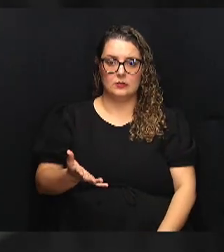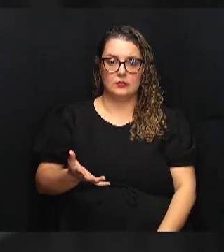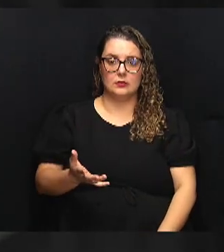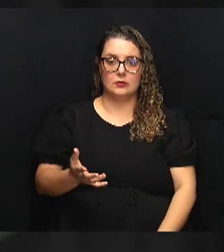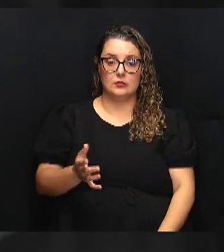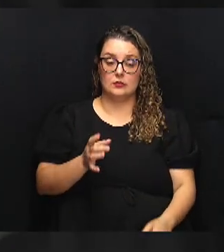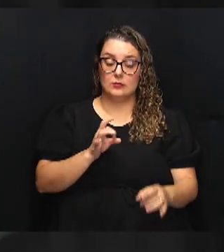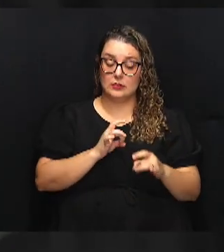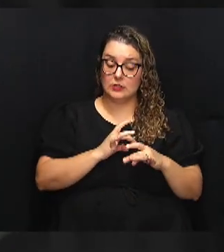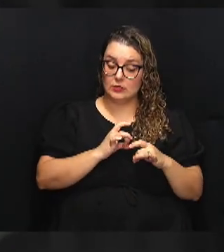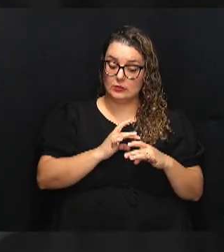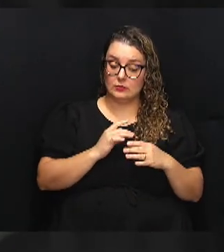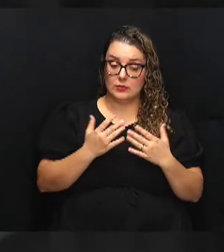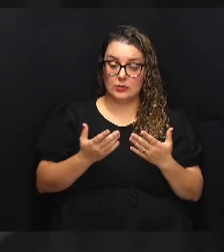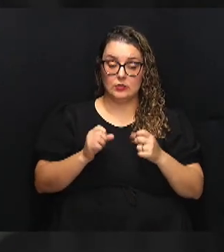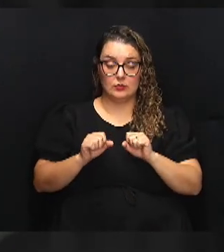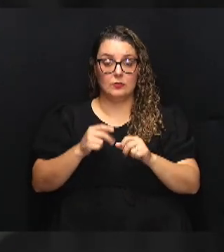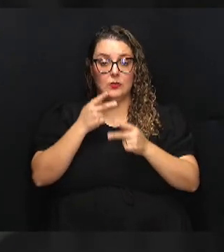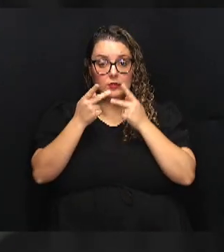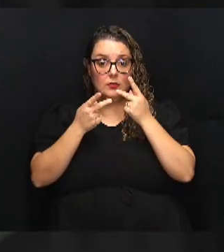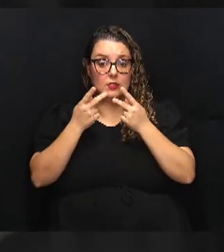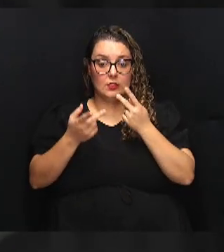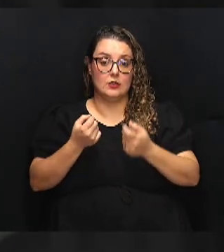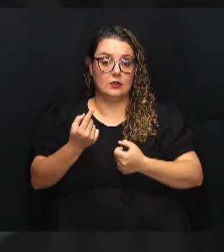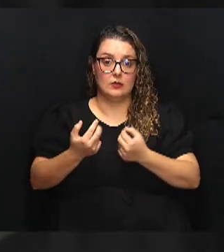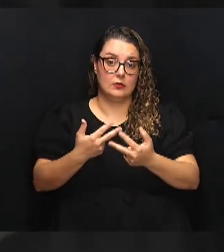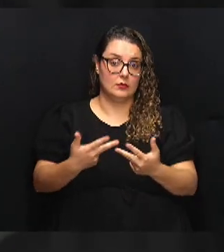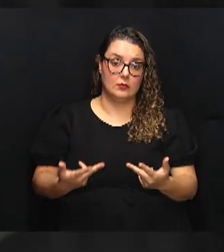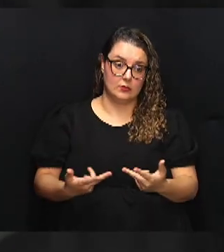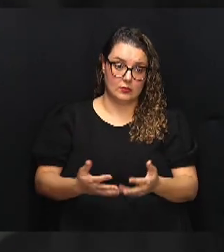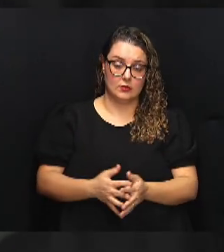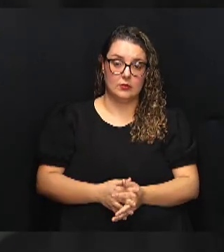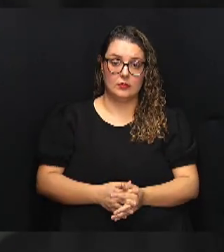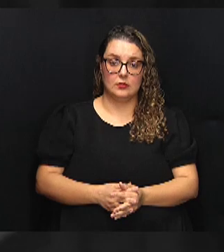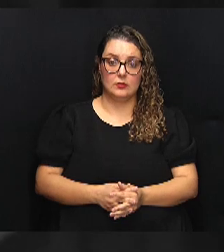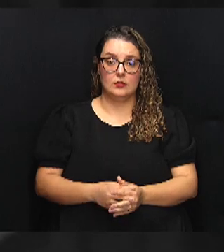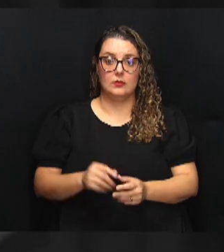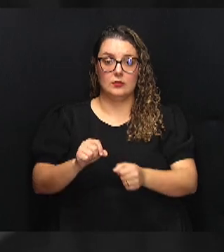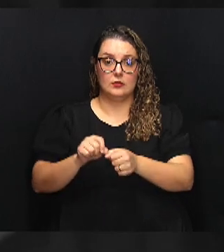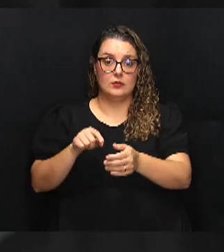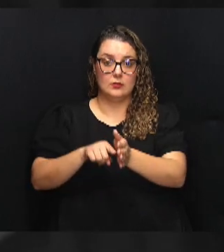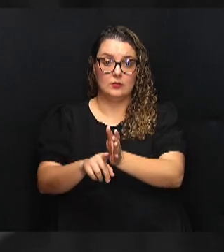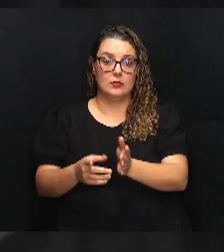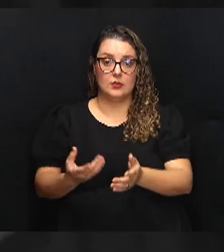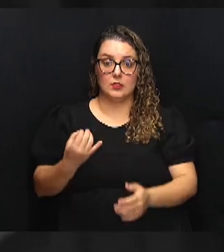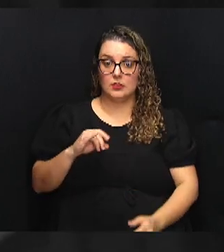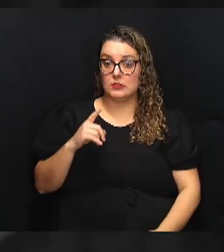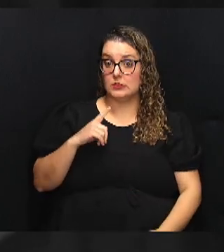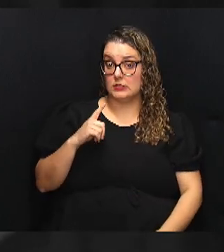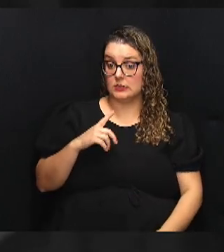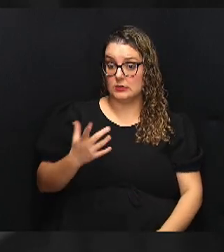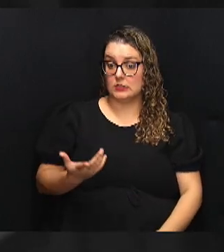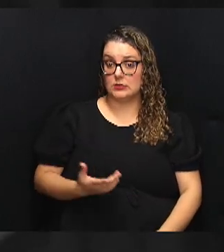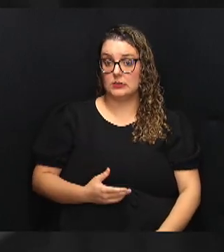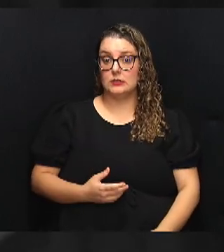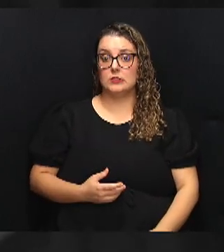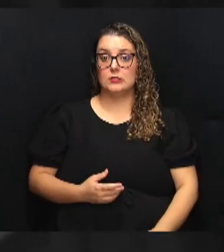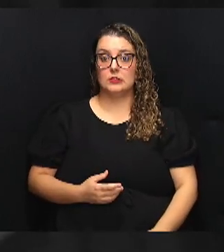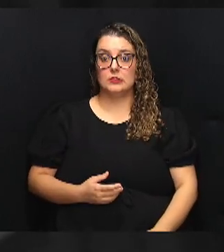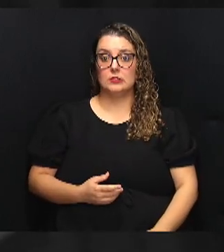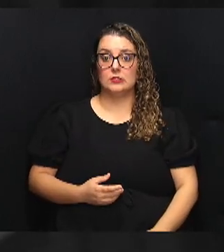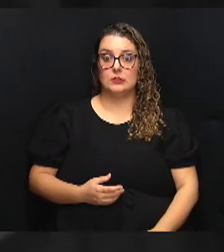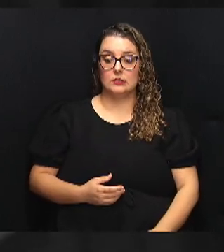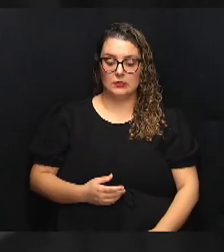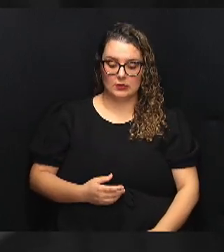receio de poder se posicionar, de fazer uma pergunta. Então, se você tem, entre aspas,